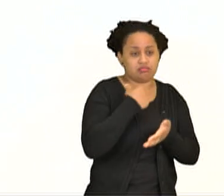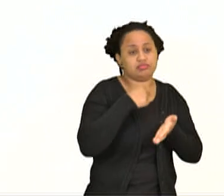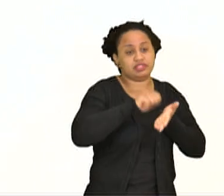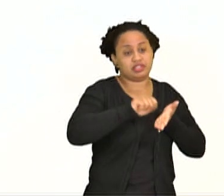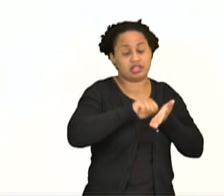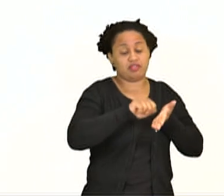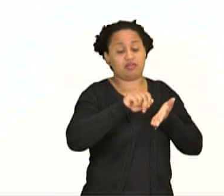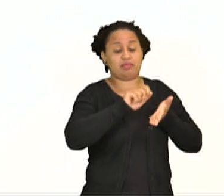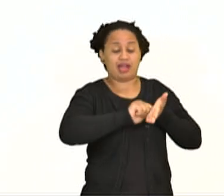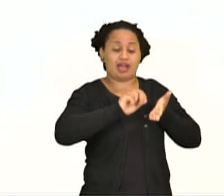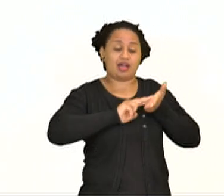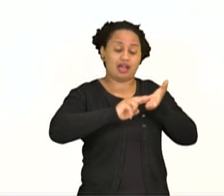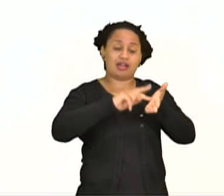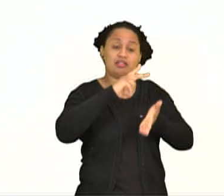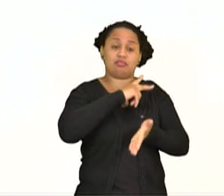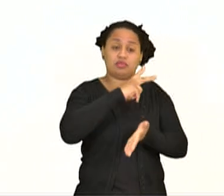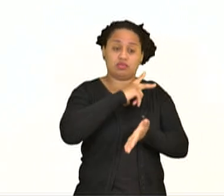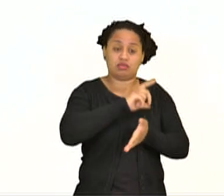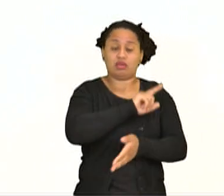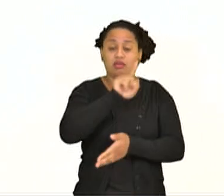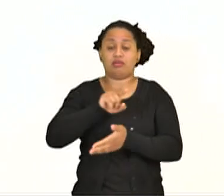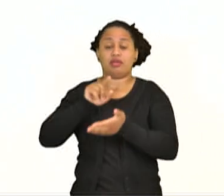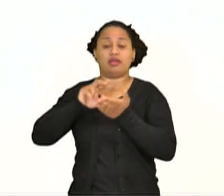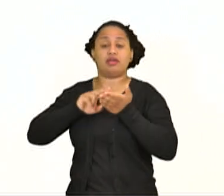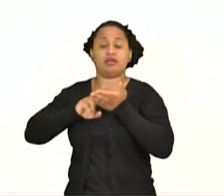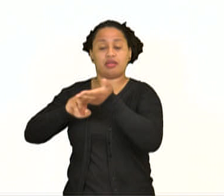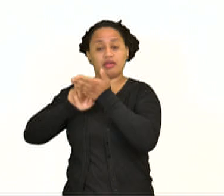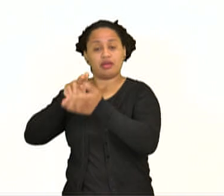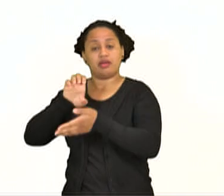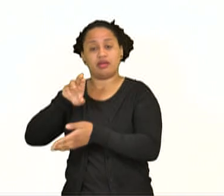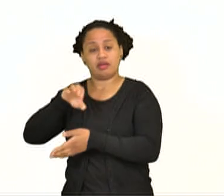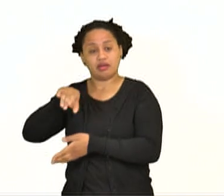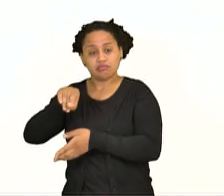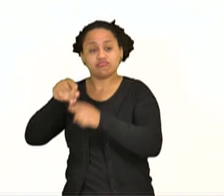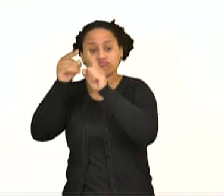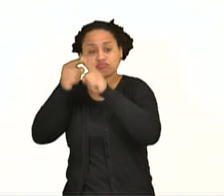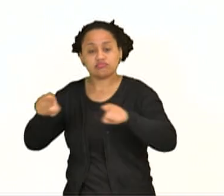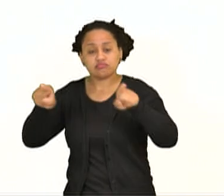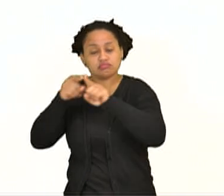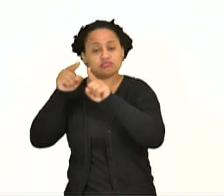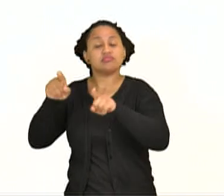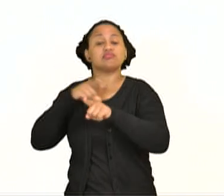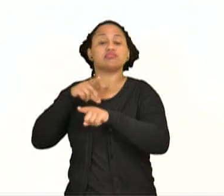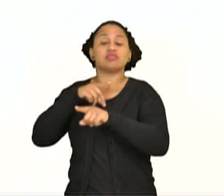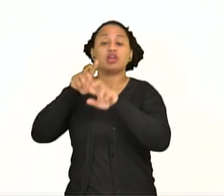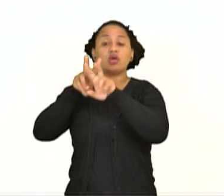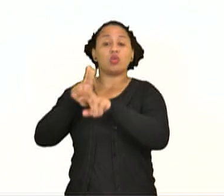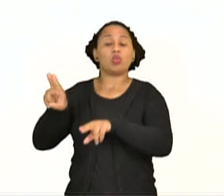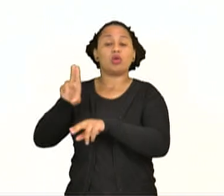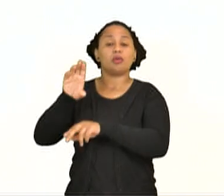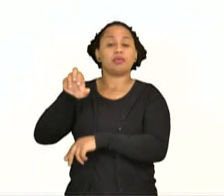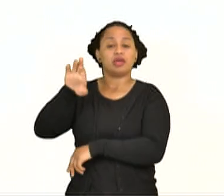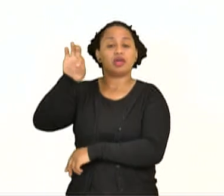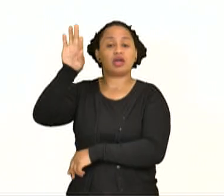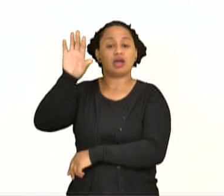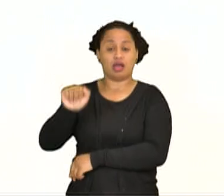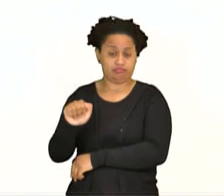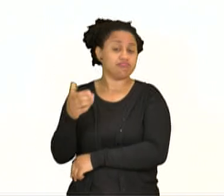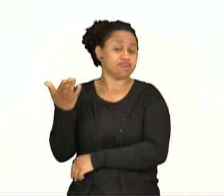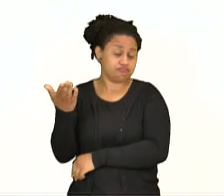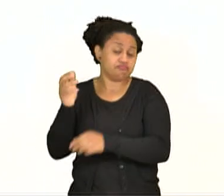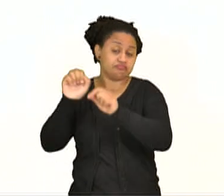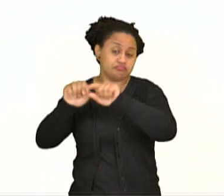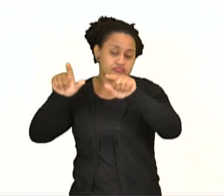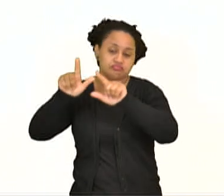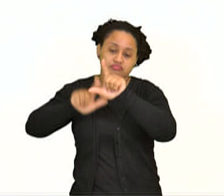pessoa que ele admirava. E a carta do Erasmo é uma letra de uma música, que recebe o nome carta. Claro que na letra da música ele tem